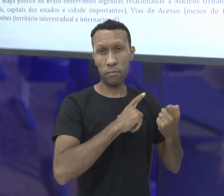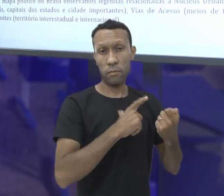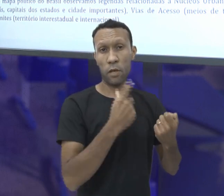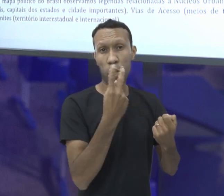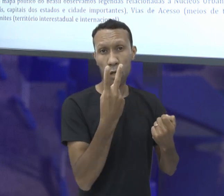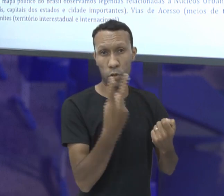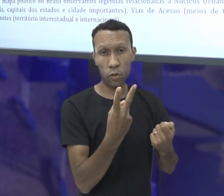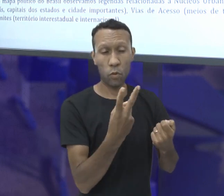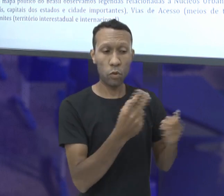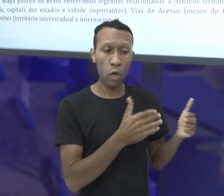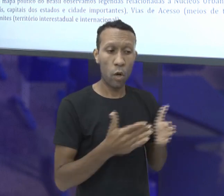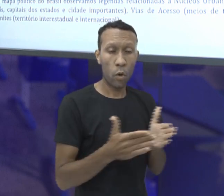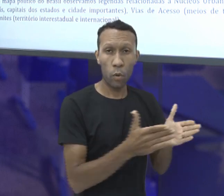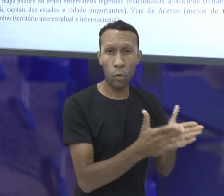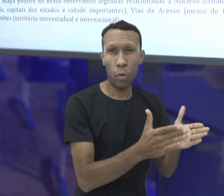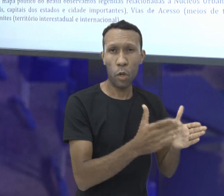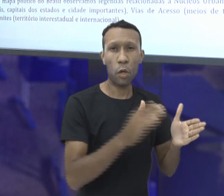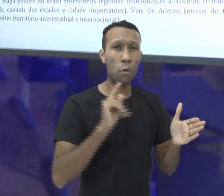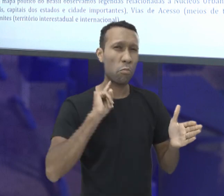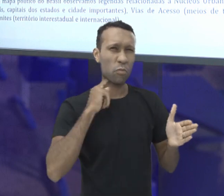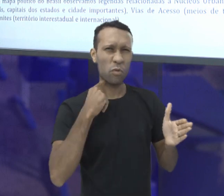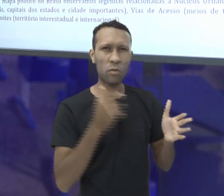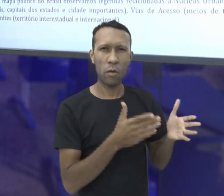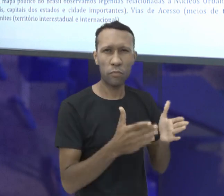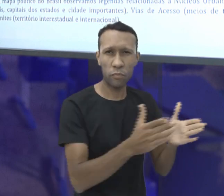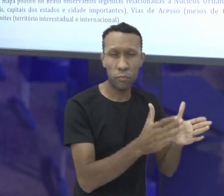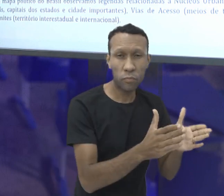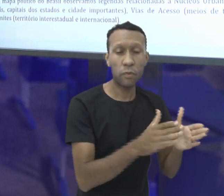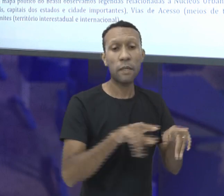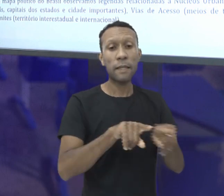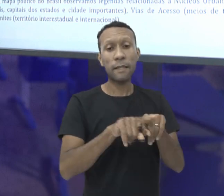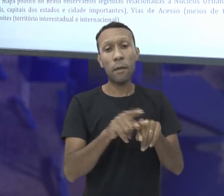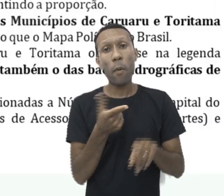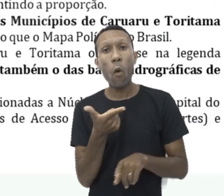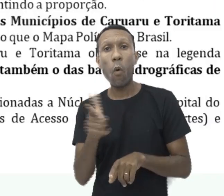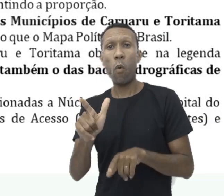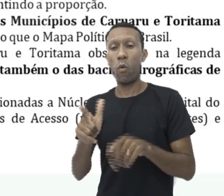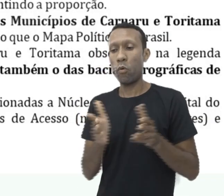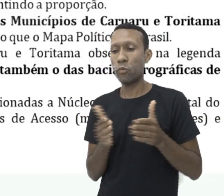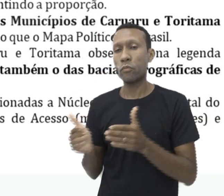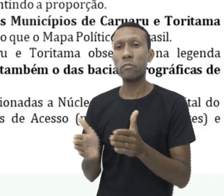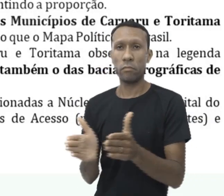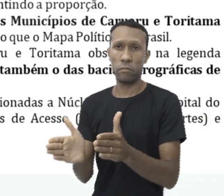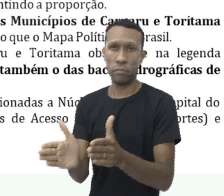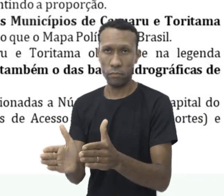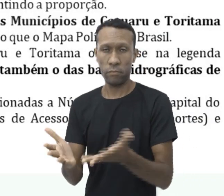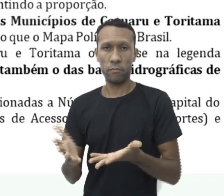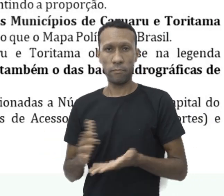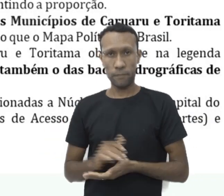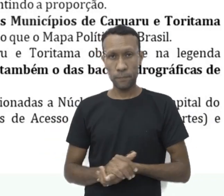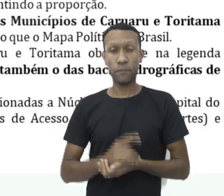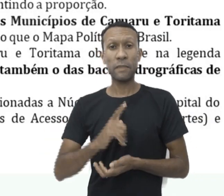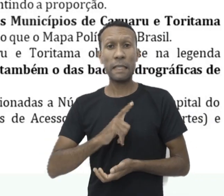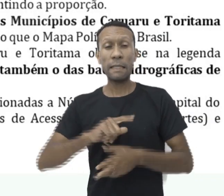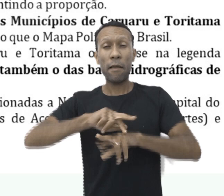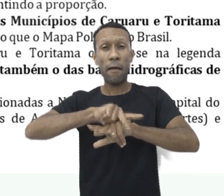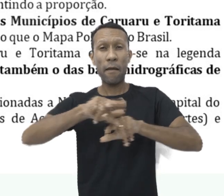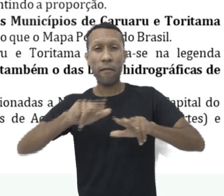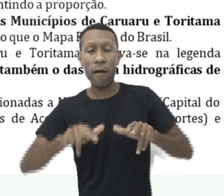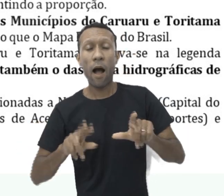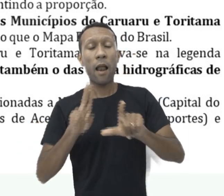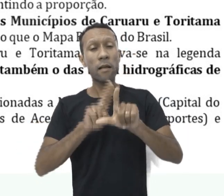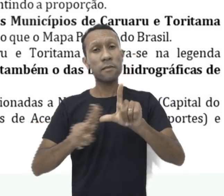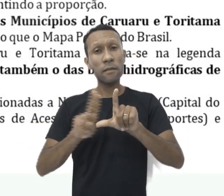a bacia do Rio Pujuca e a bacia do Rio Capibaribe. No mapa político do Brasil, observamos legendas relacionadas a